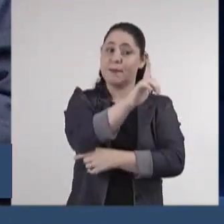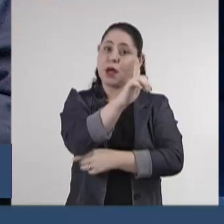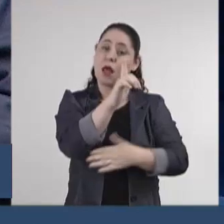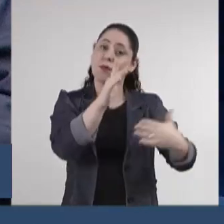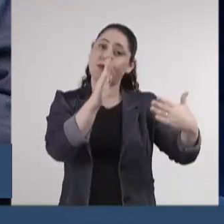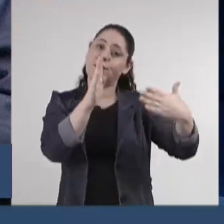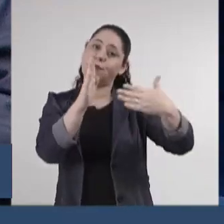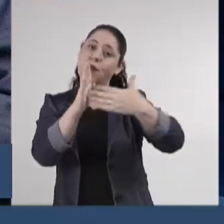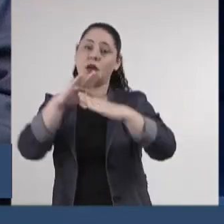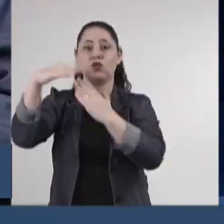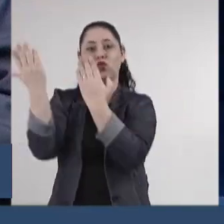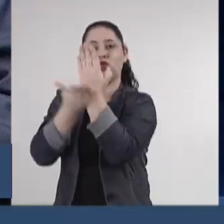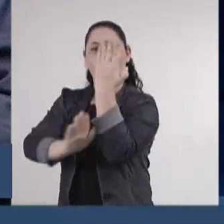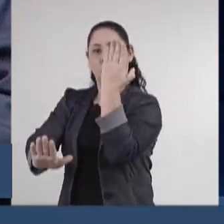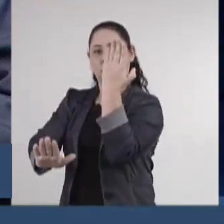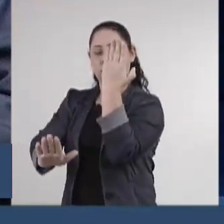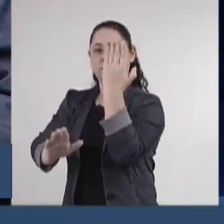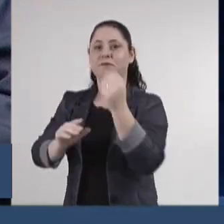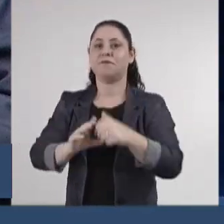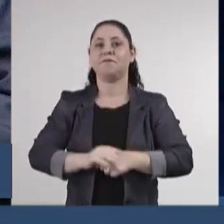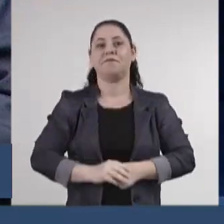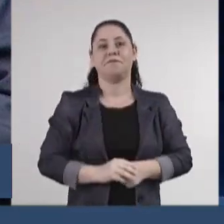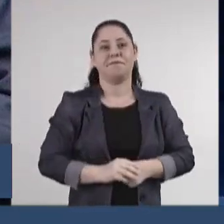Grande até Sonora.